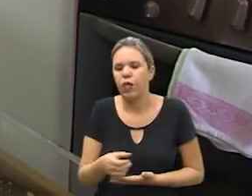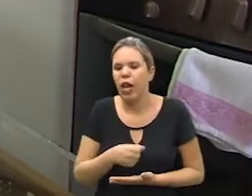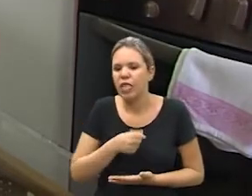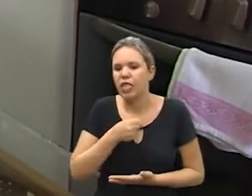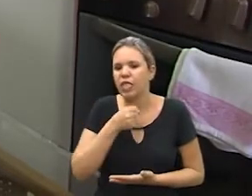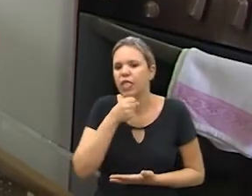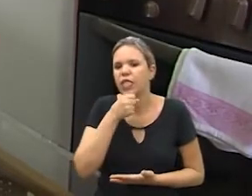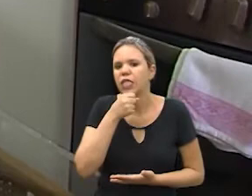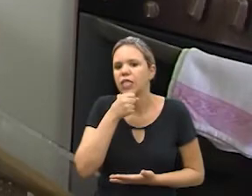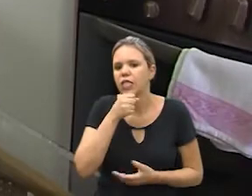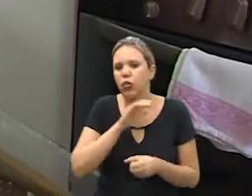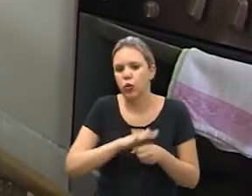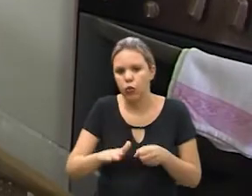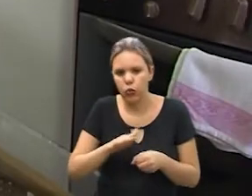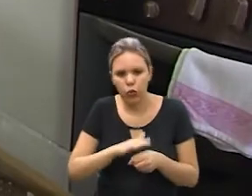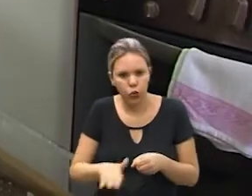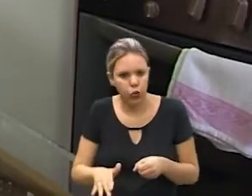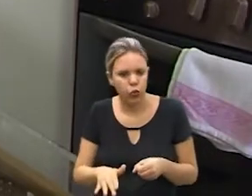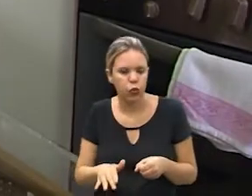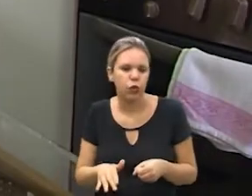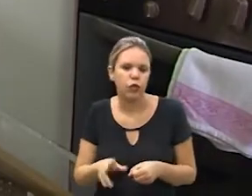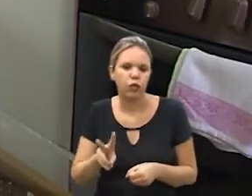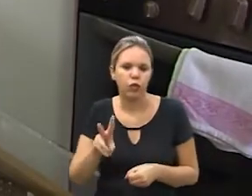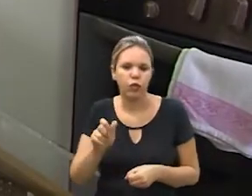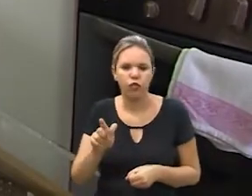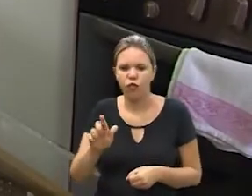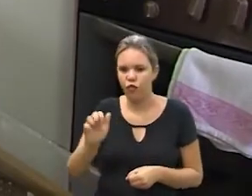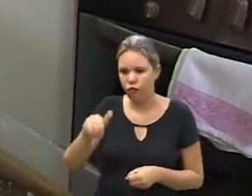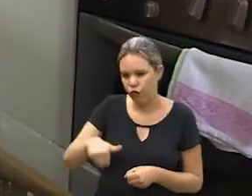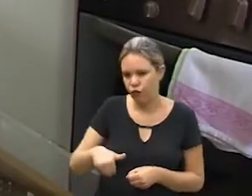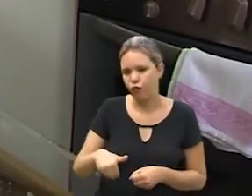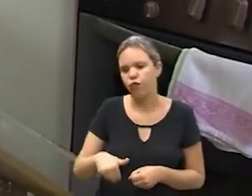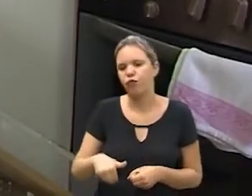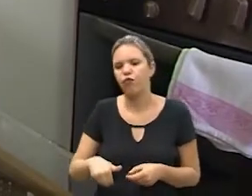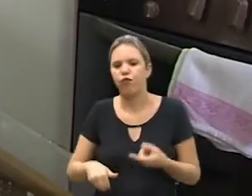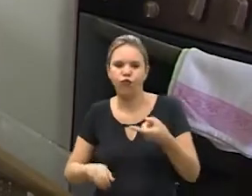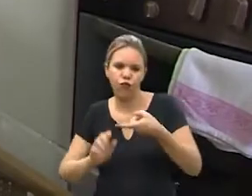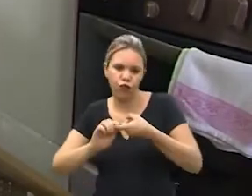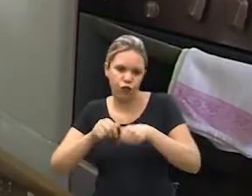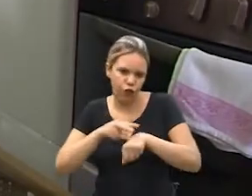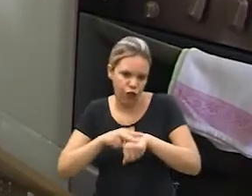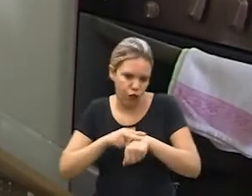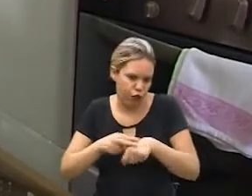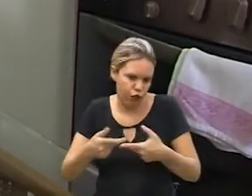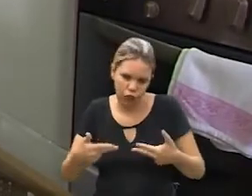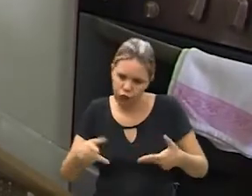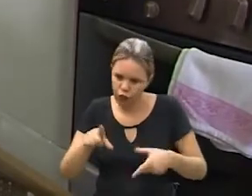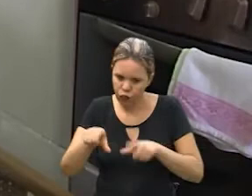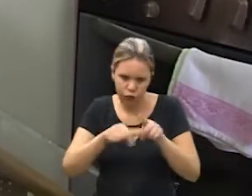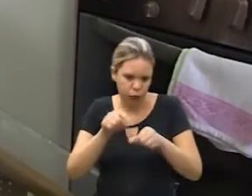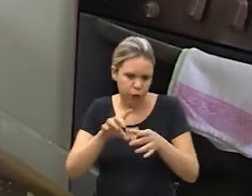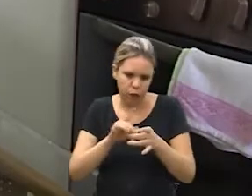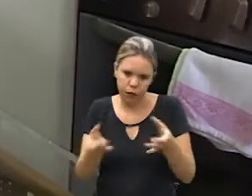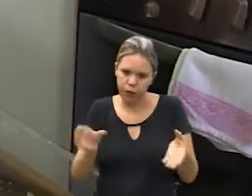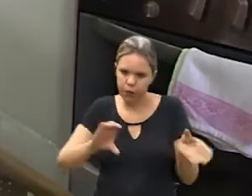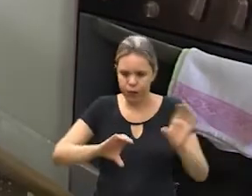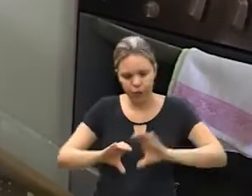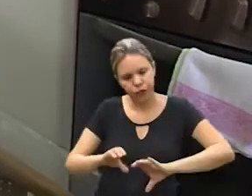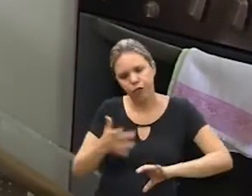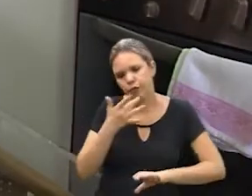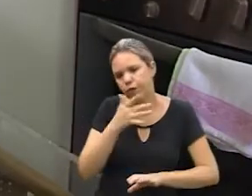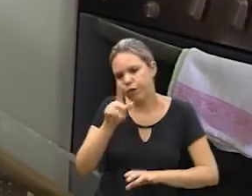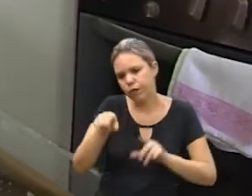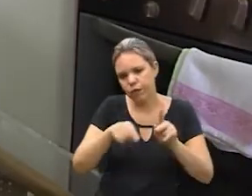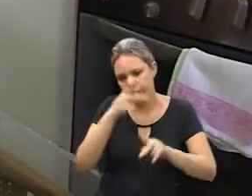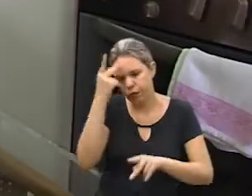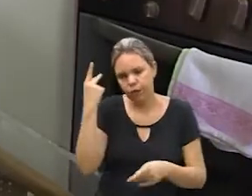cozidinha, pode colocar uma vagem, pode colocar uma ervilha. vai da criatividade e do gosto